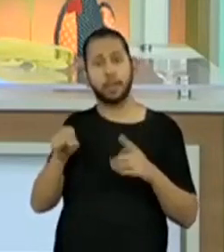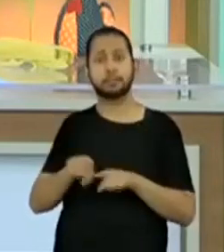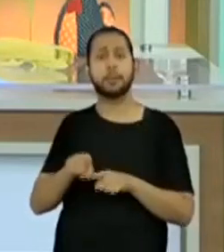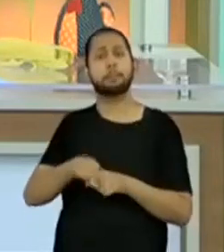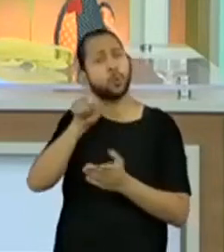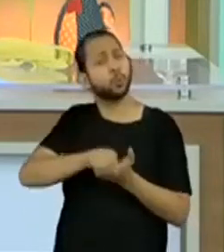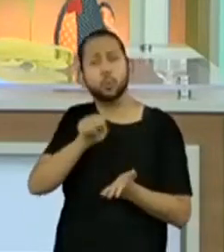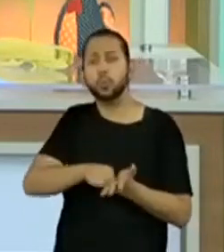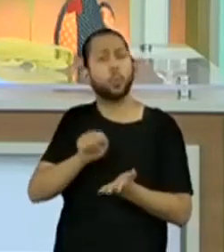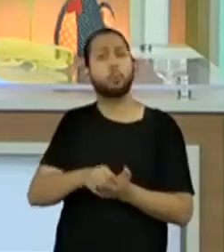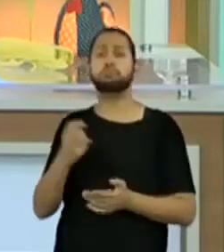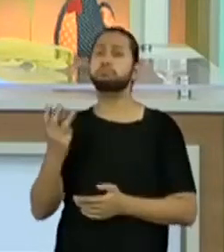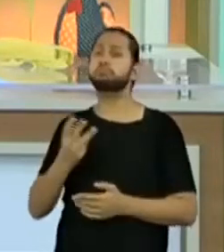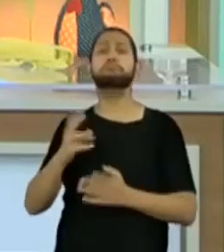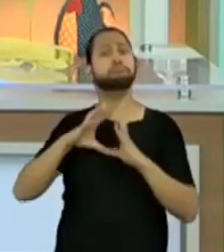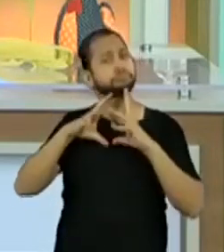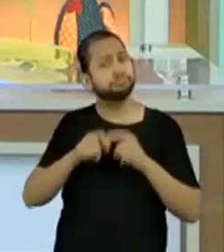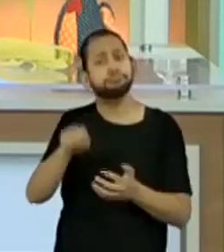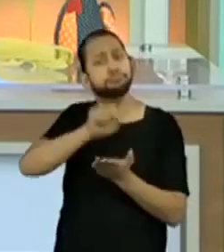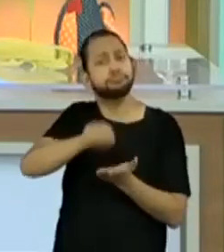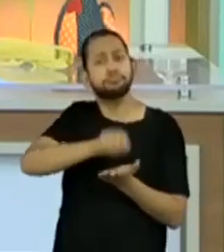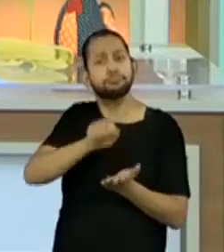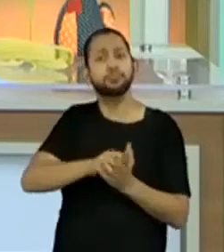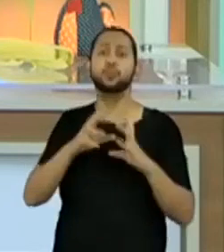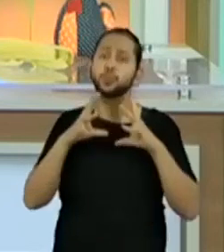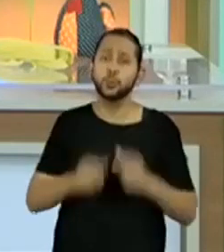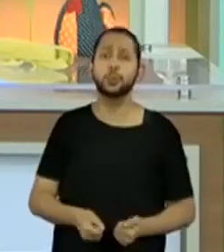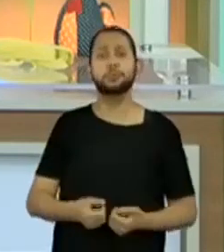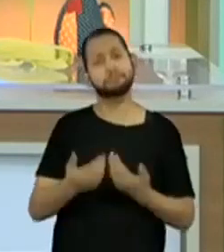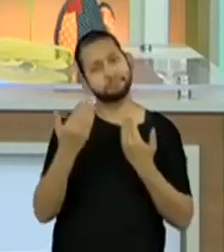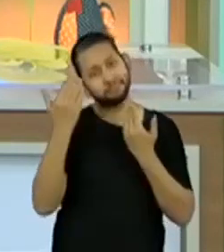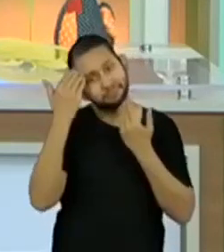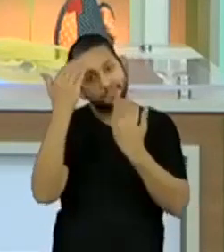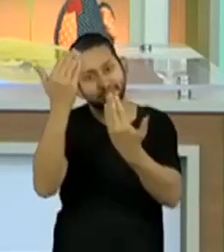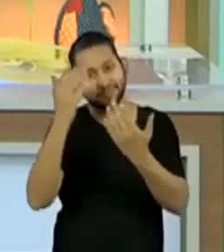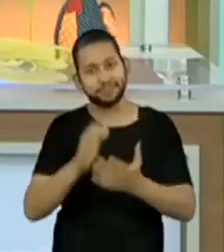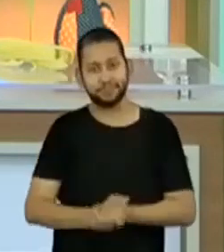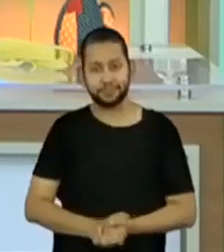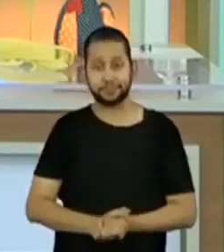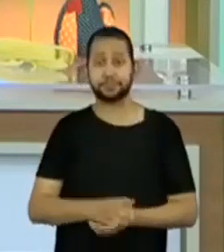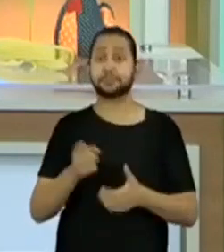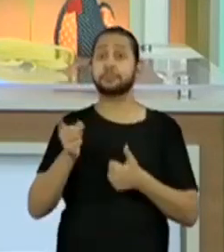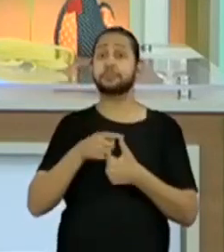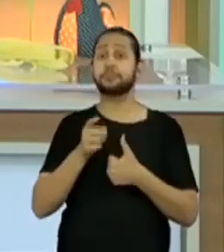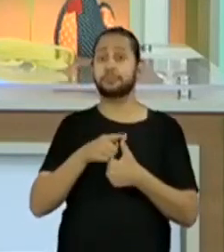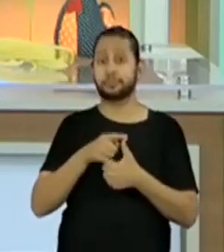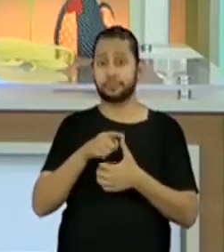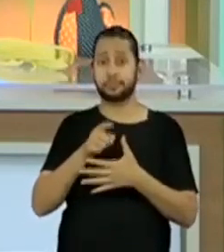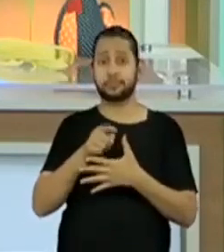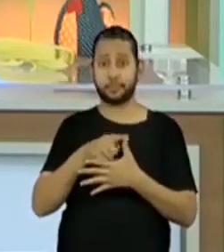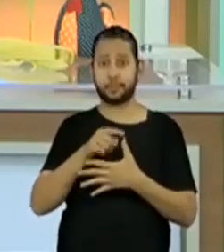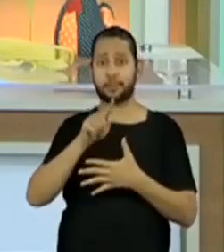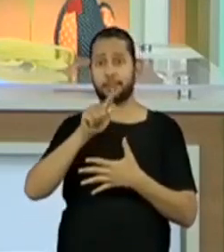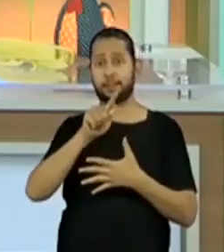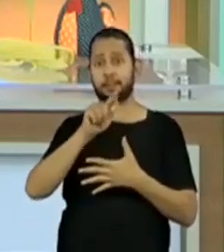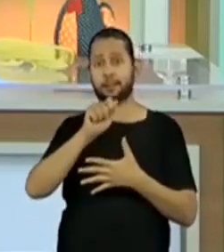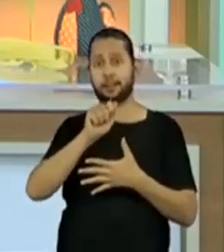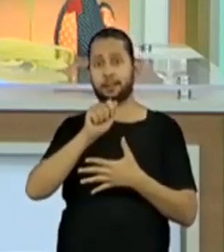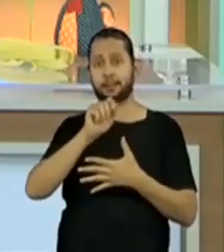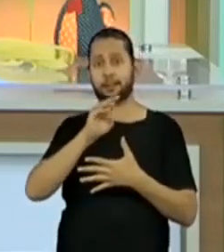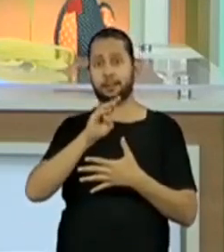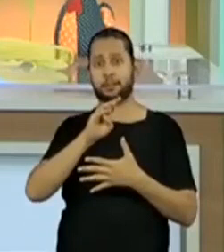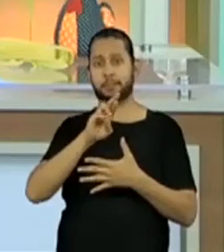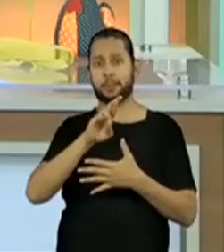as informações no caderno. Muito obrigado. A Gabriela, da Escola Estadual Doutor Antônio